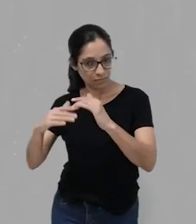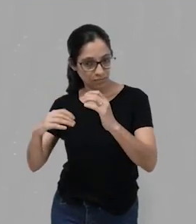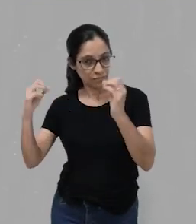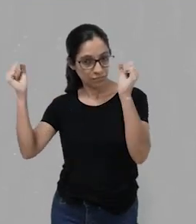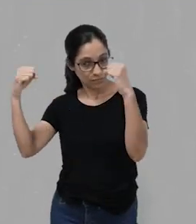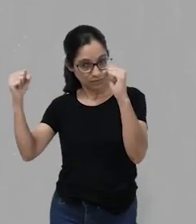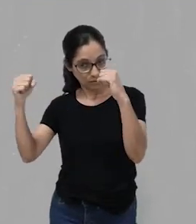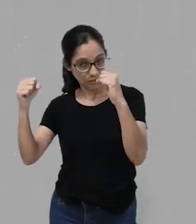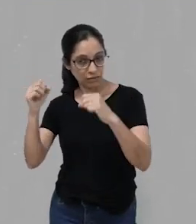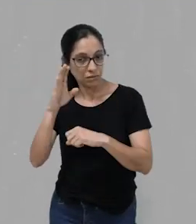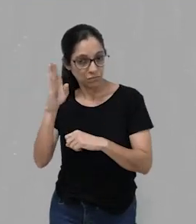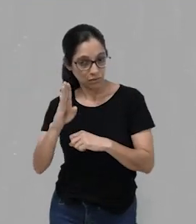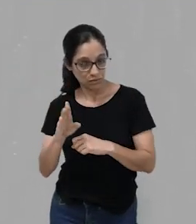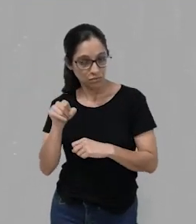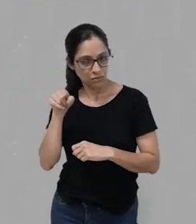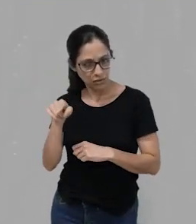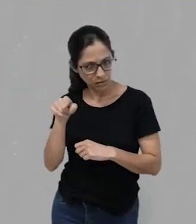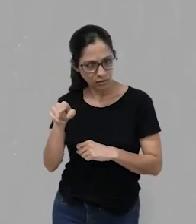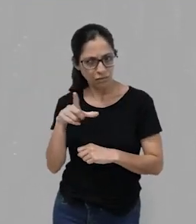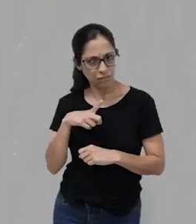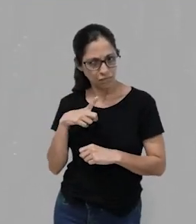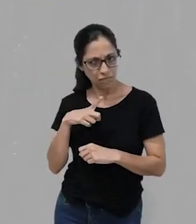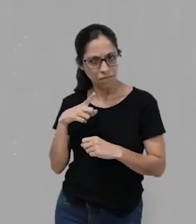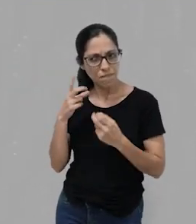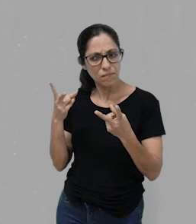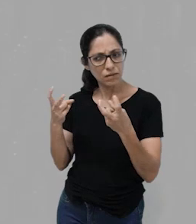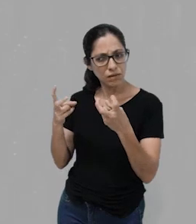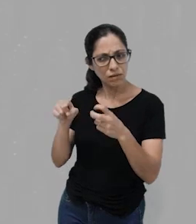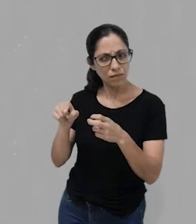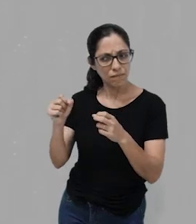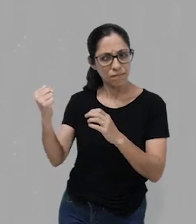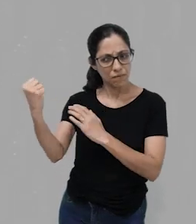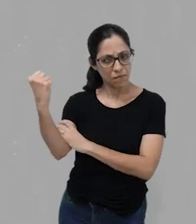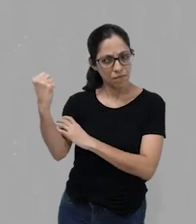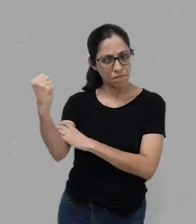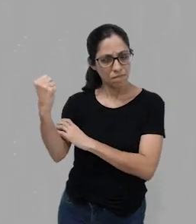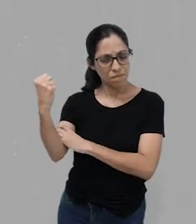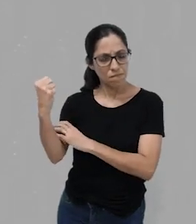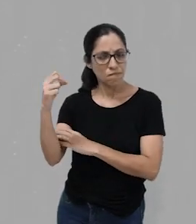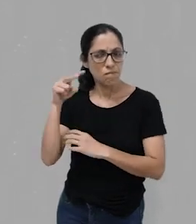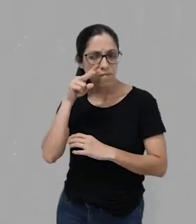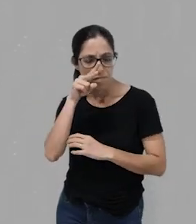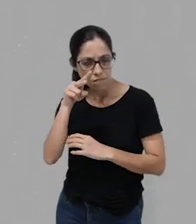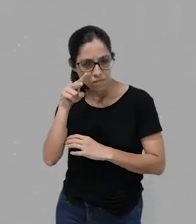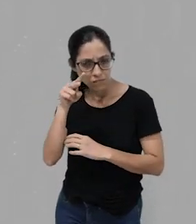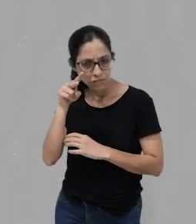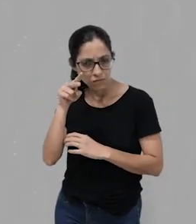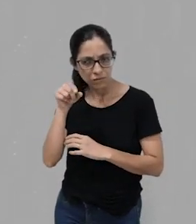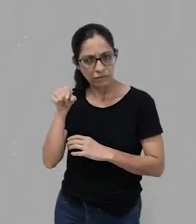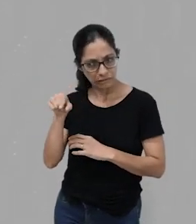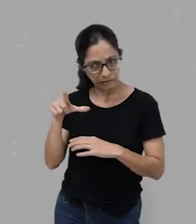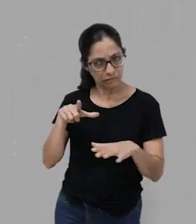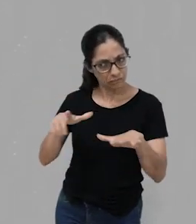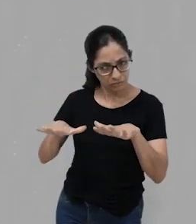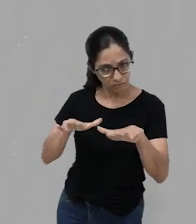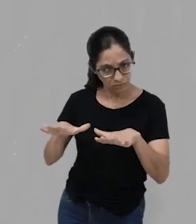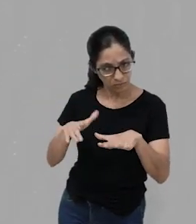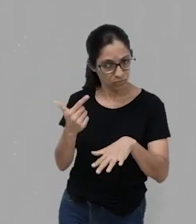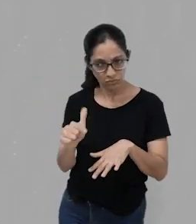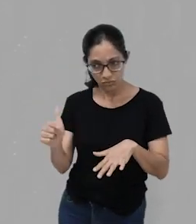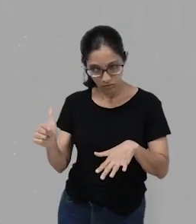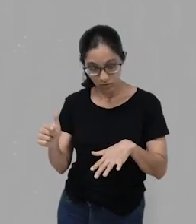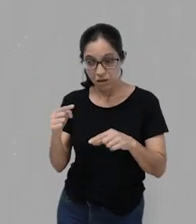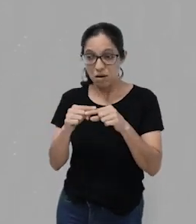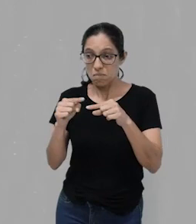aqui. Ele está fazendo força nisso aqui? Está havendo movimento? Não. Tá fazendo força?